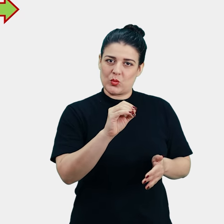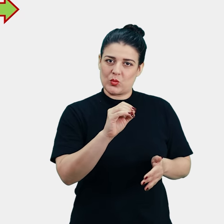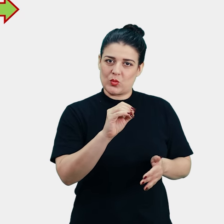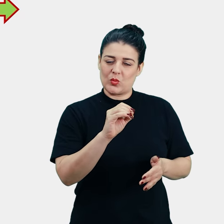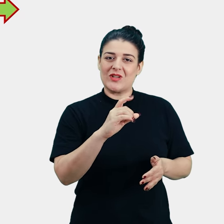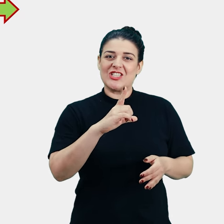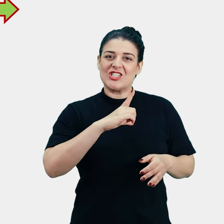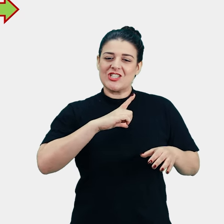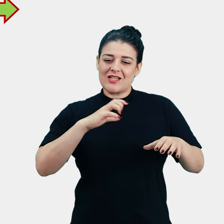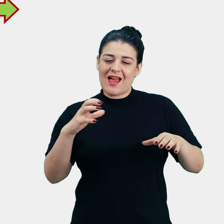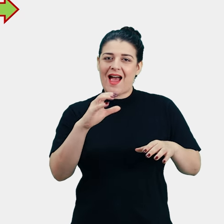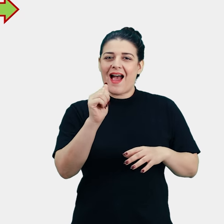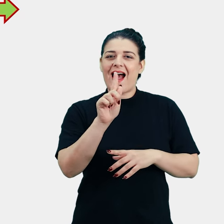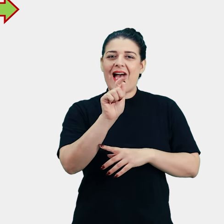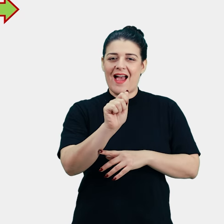íon, carga,